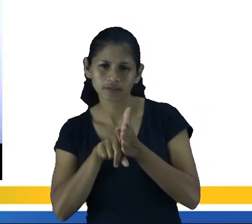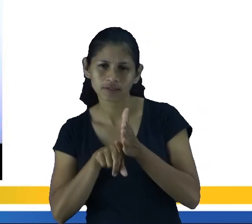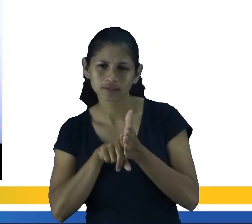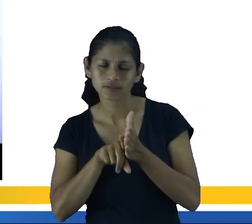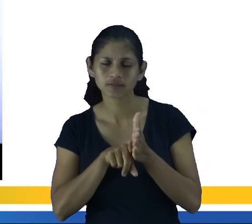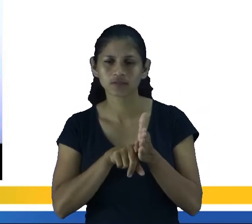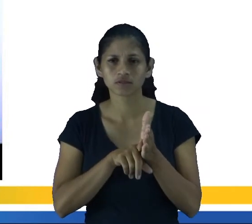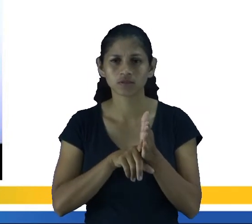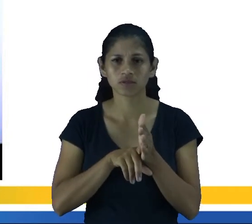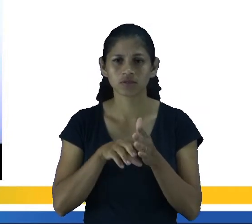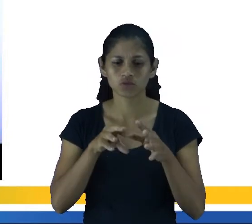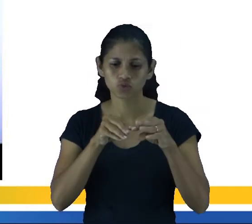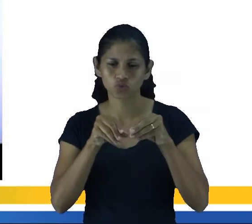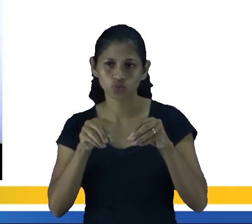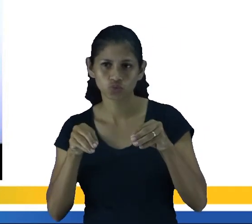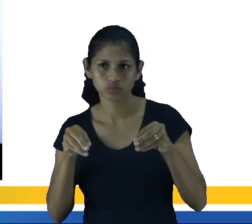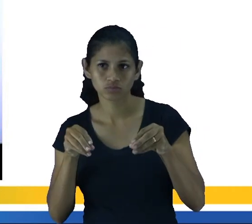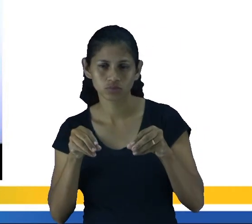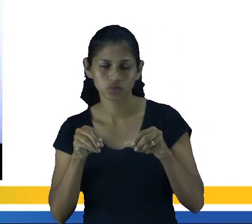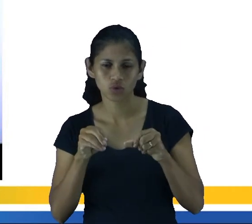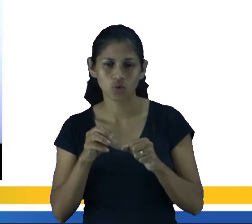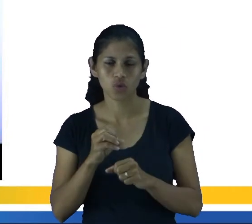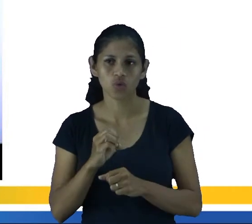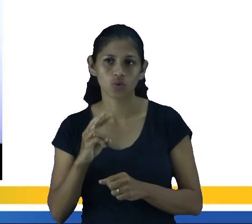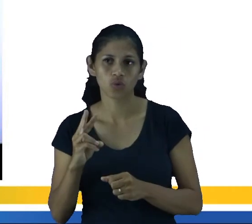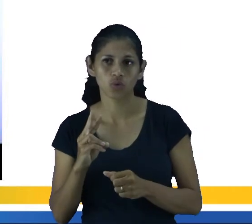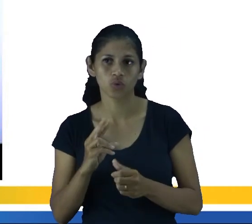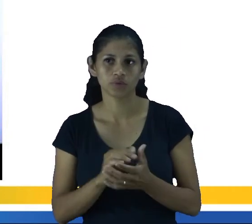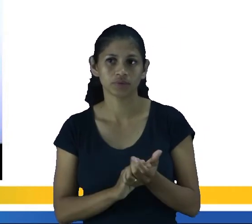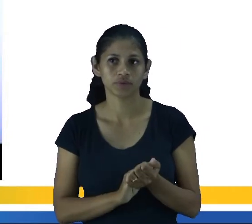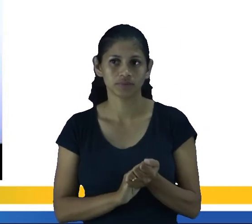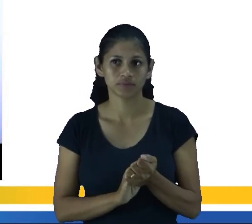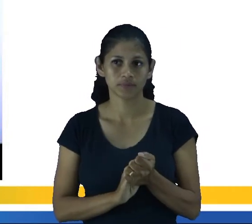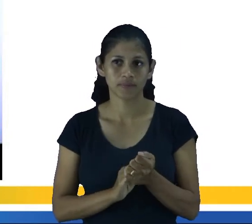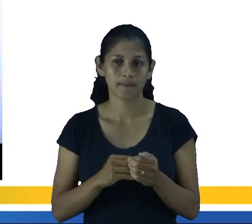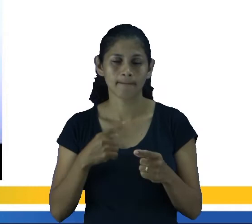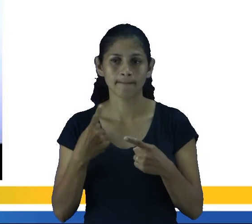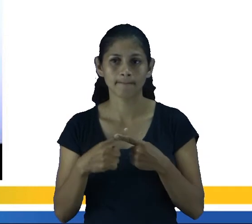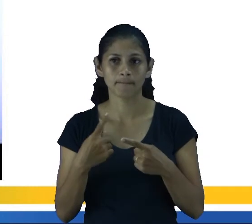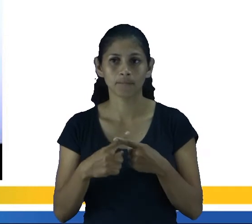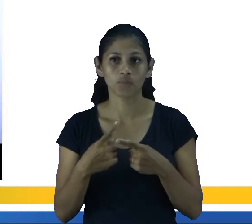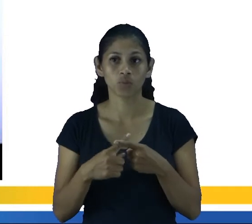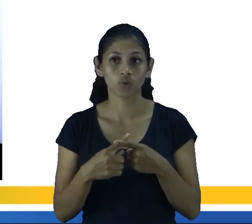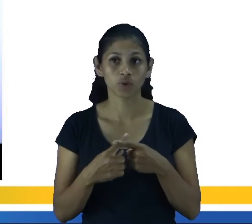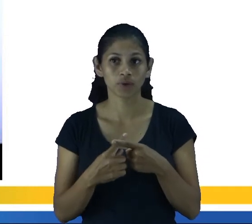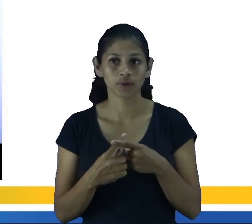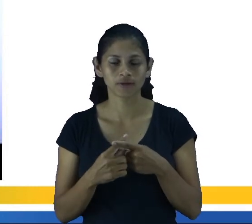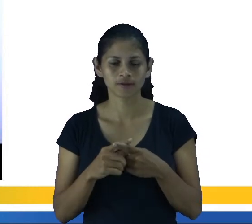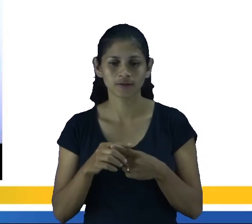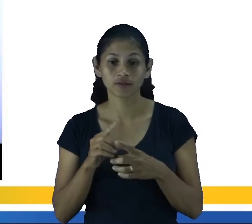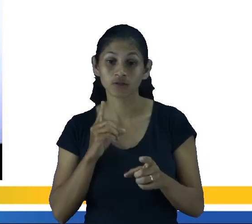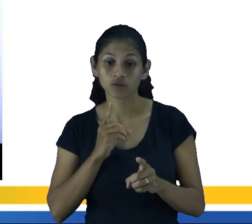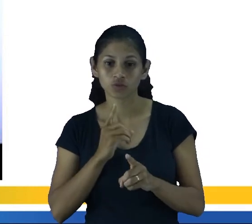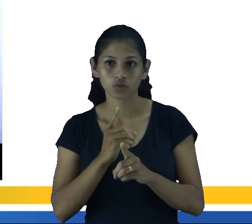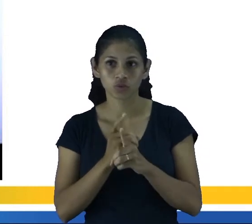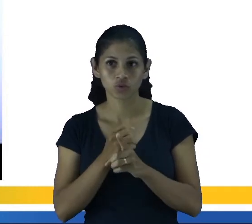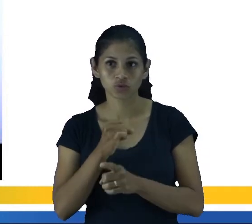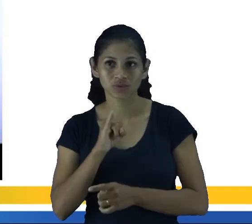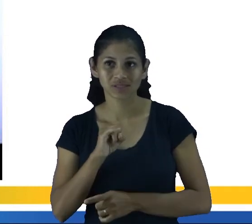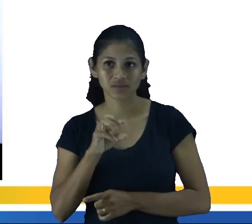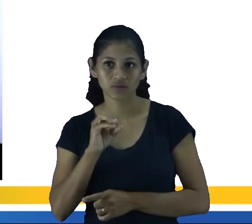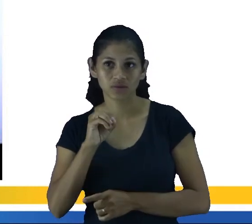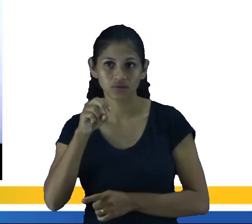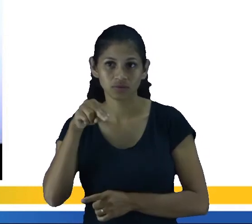vai ocorrer ou não a formação de um precipitado, porque ela permite prever quais são os íons, né, que em